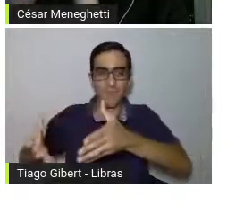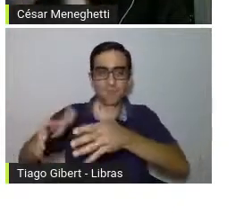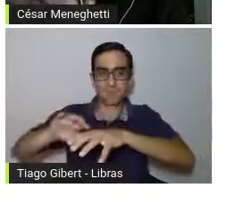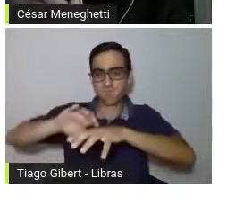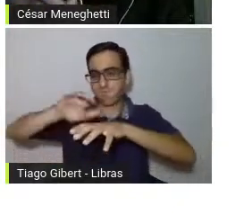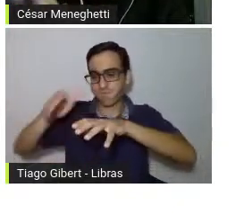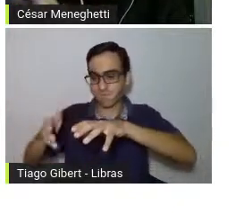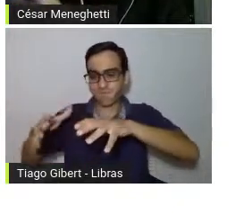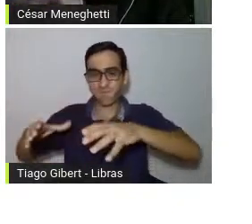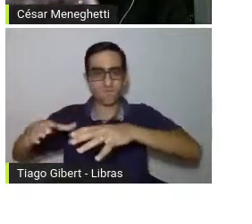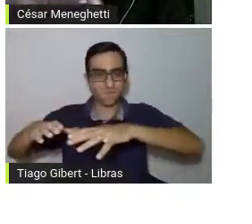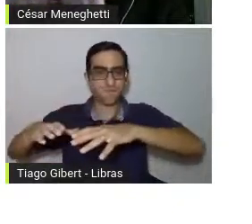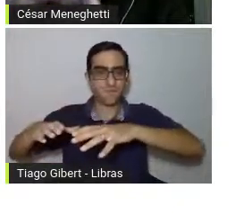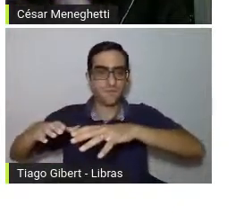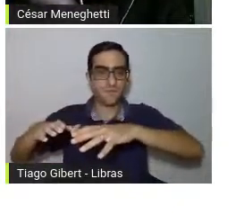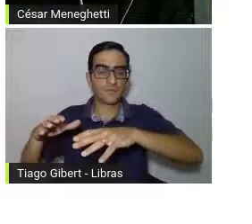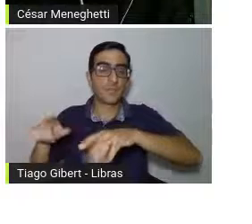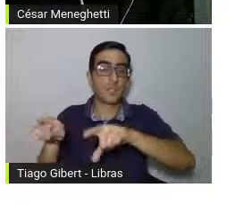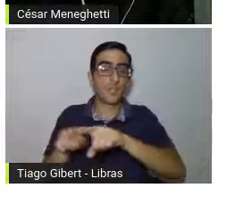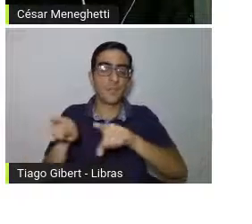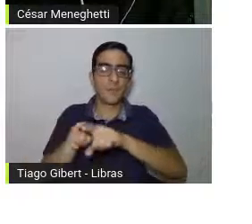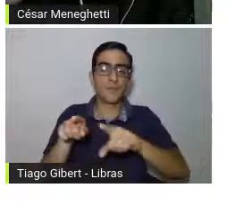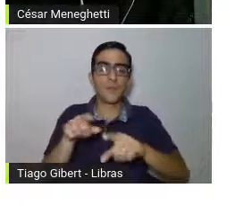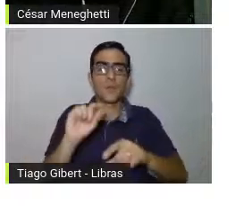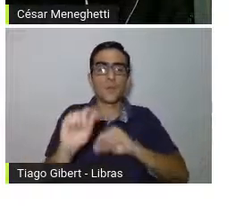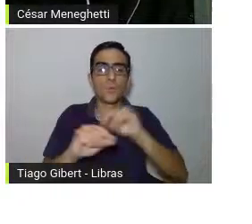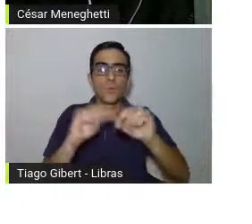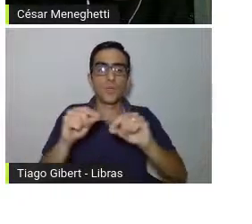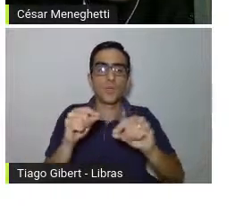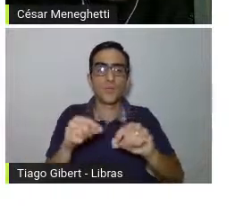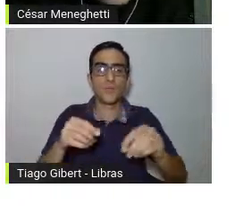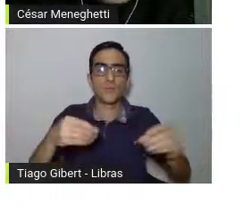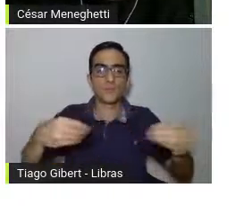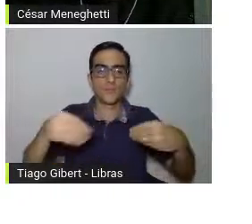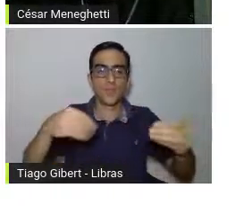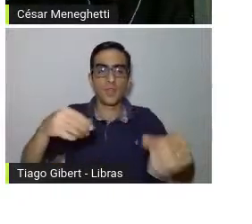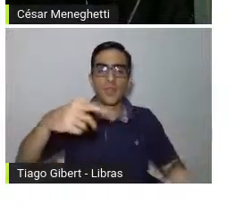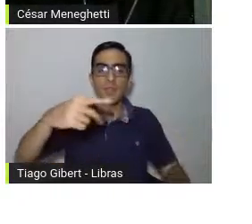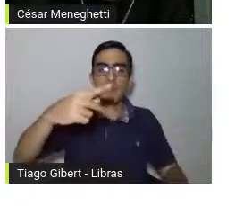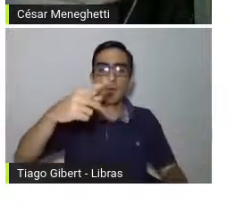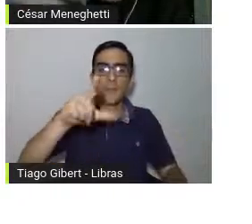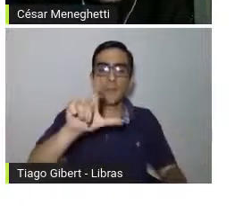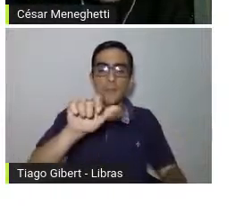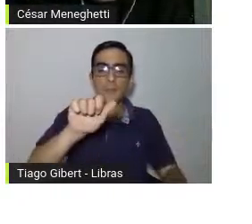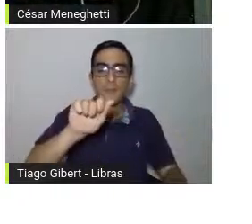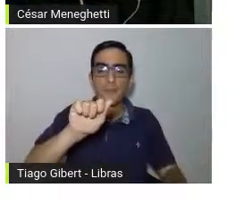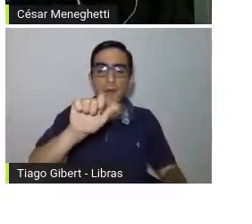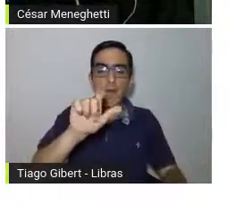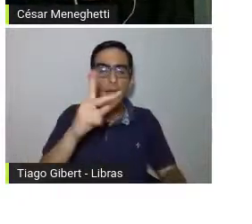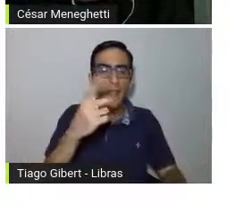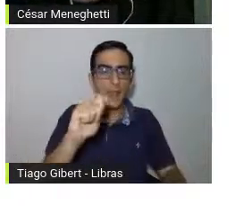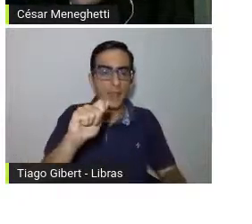pegar palha e trançar para conter as dunas de deserto que depois ia sob a plantação.